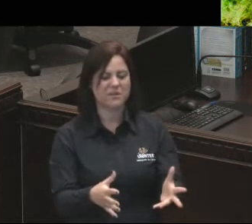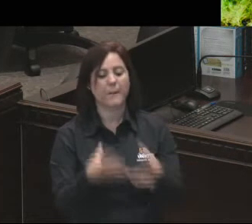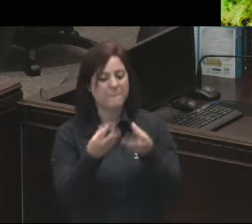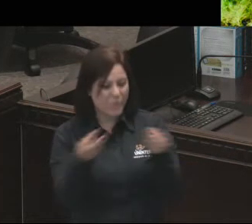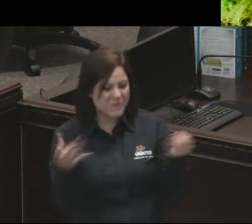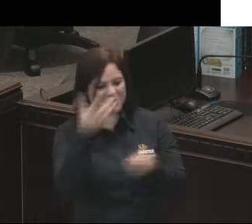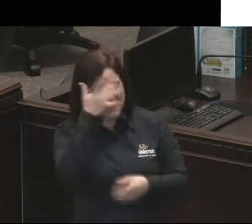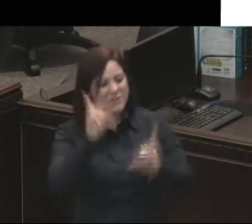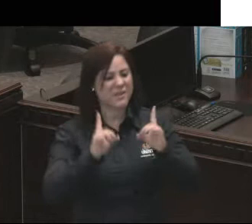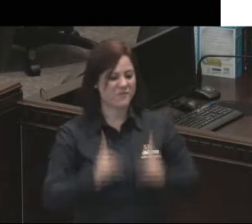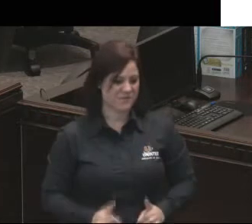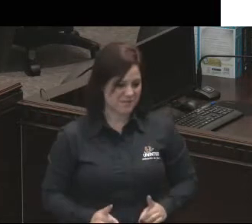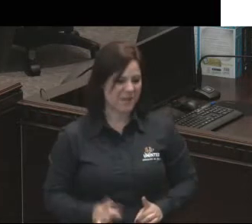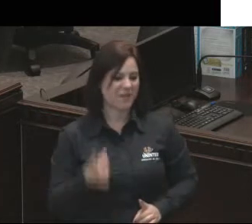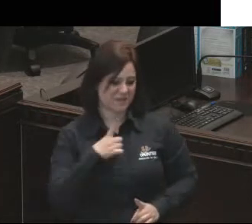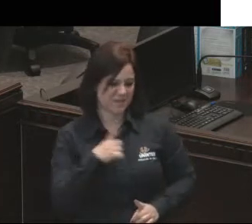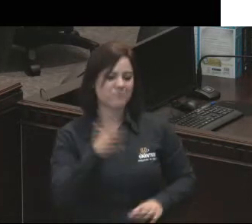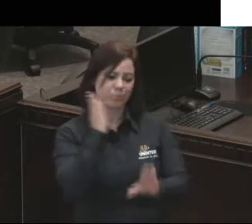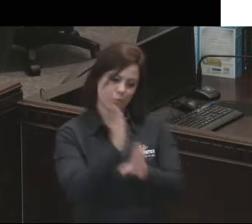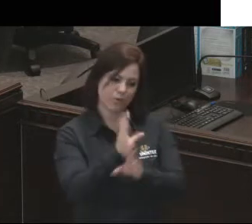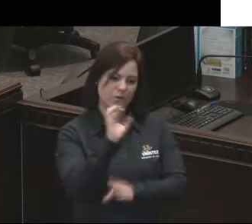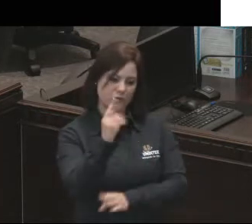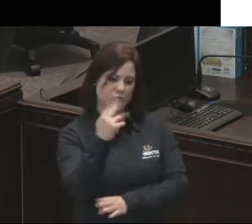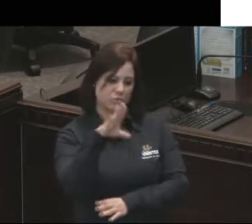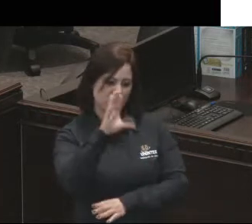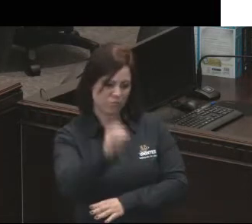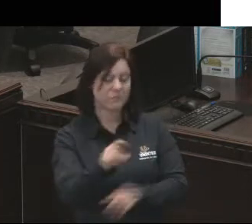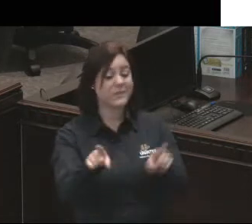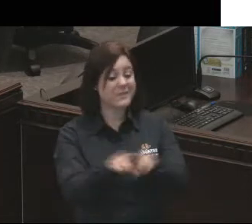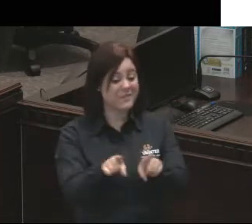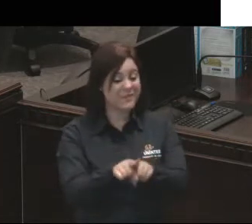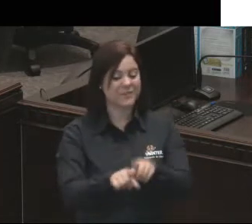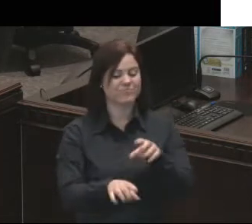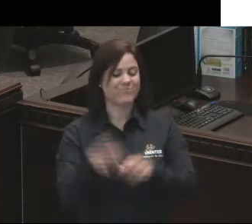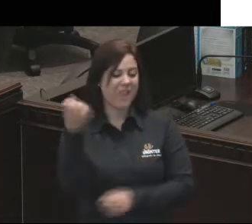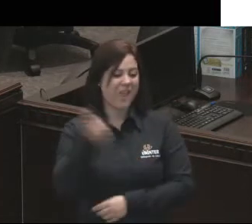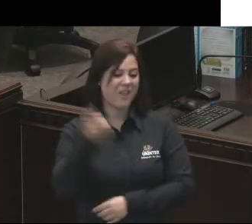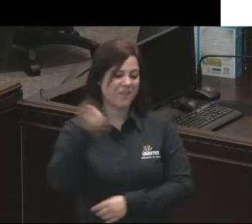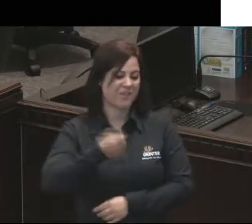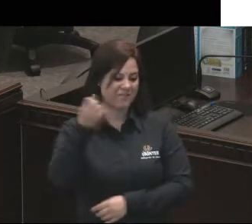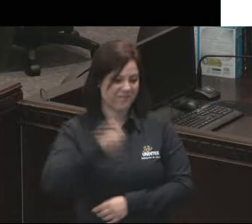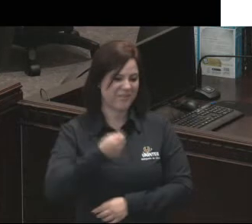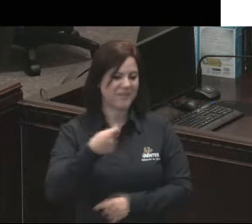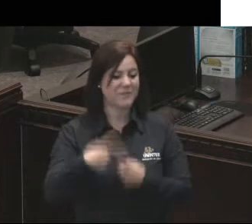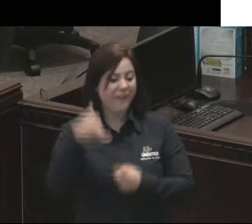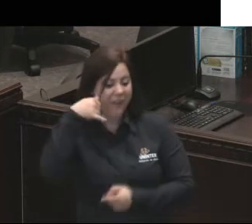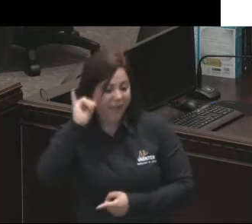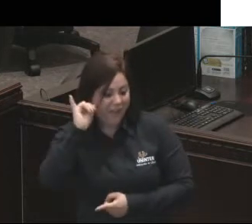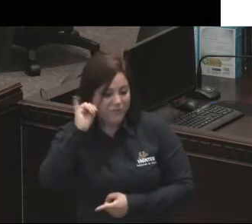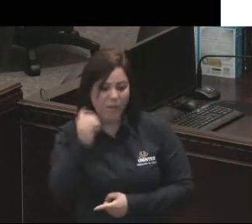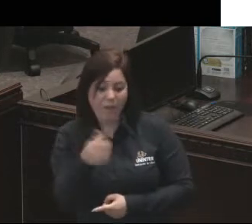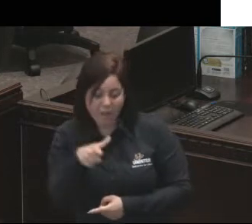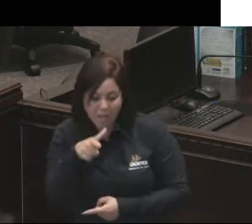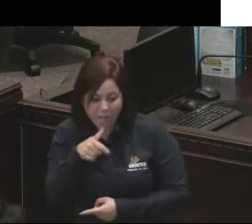têm problemas devido ao chumbo, e também o leite, né? Então, a gente vê aqui que tem o gado, ele